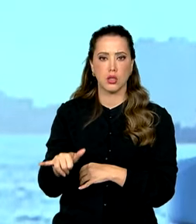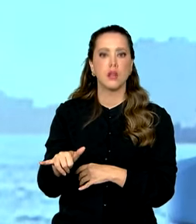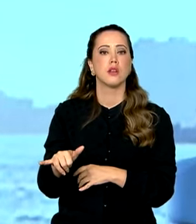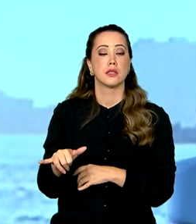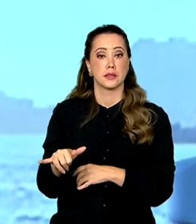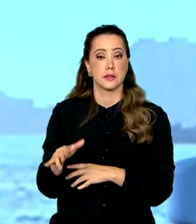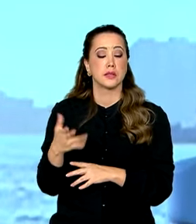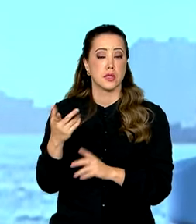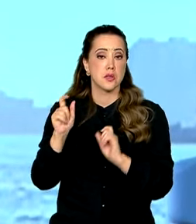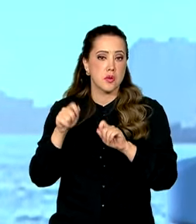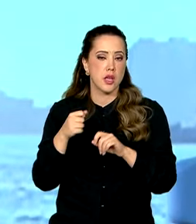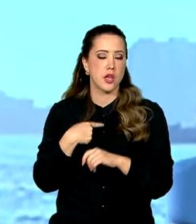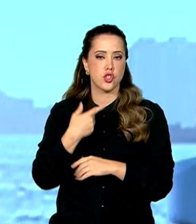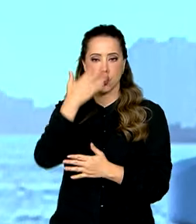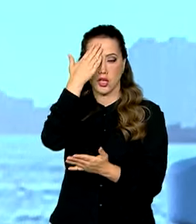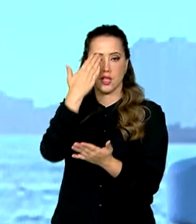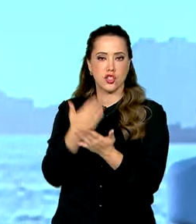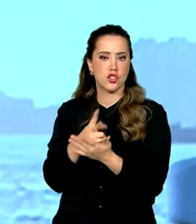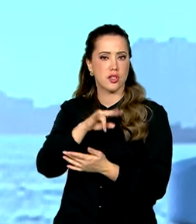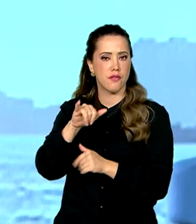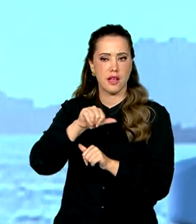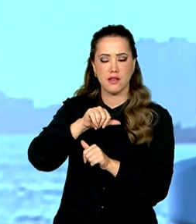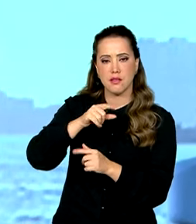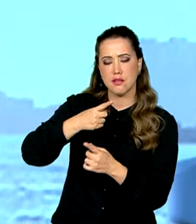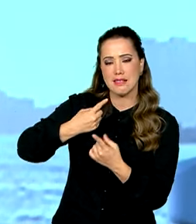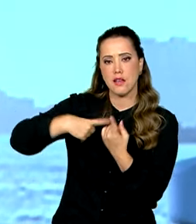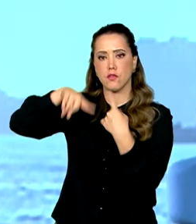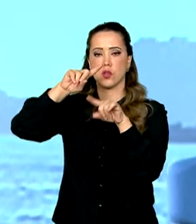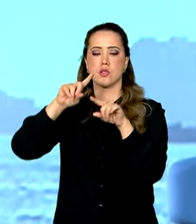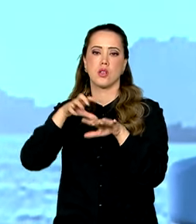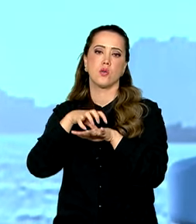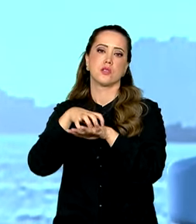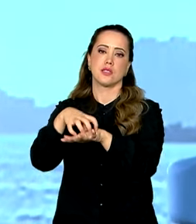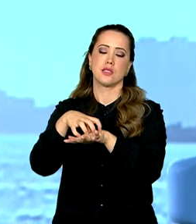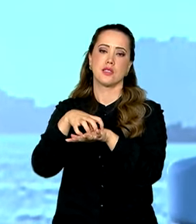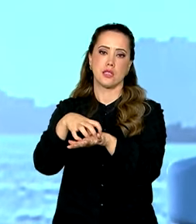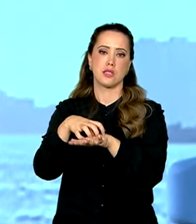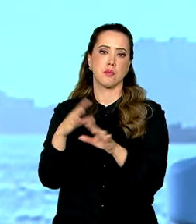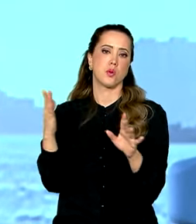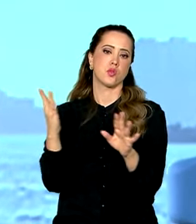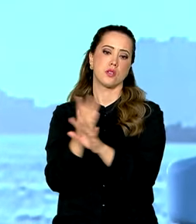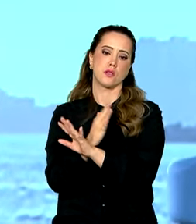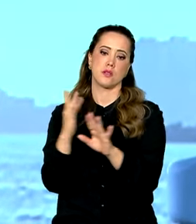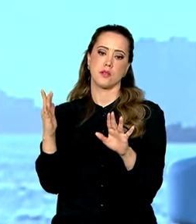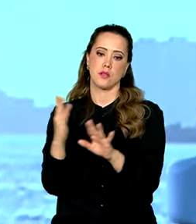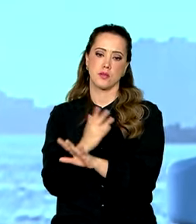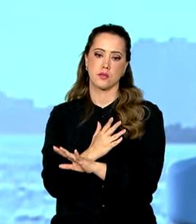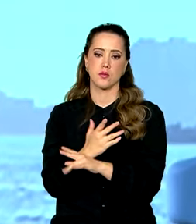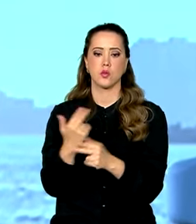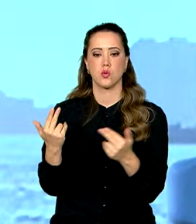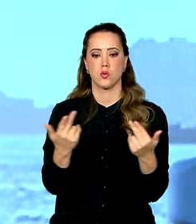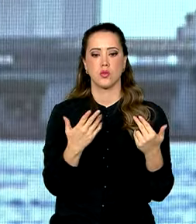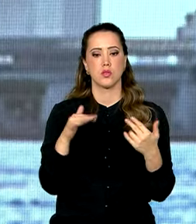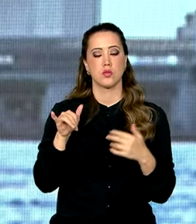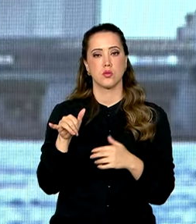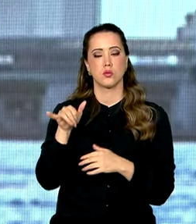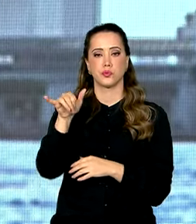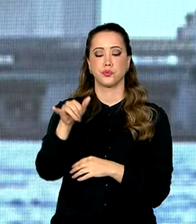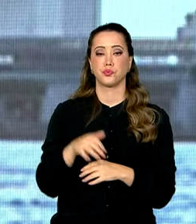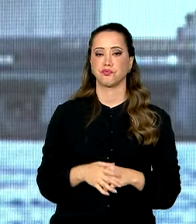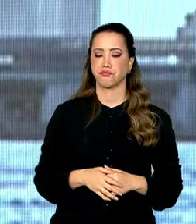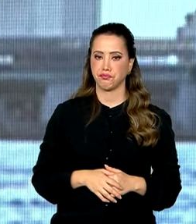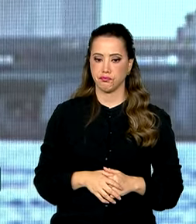a transformar o transporte urbano nas grandes cidades, como o trânsito de Riad.